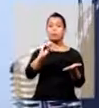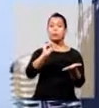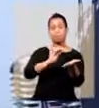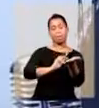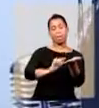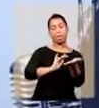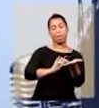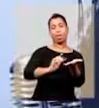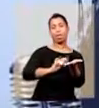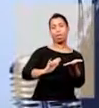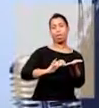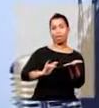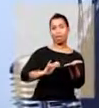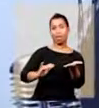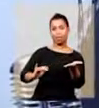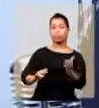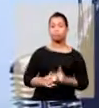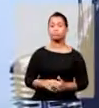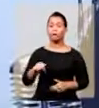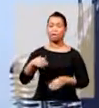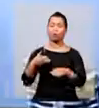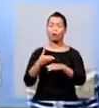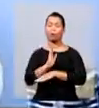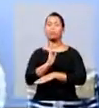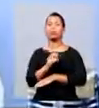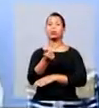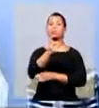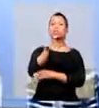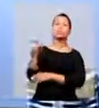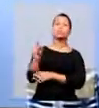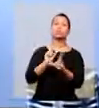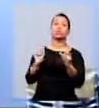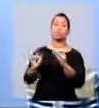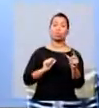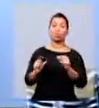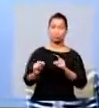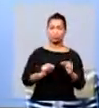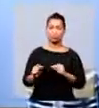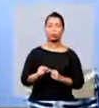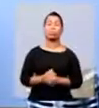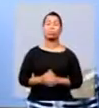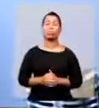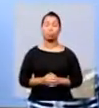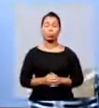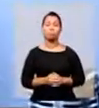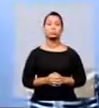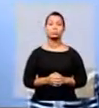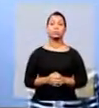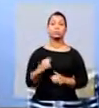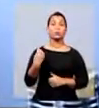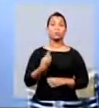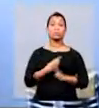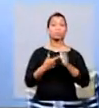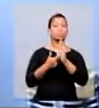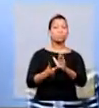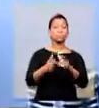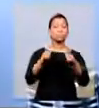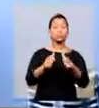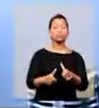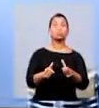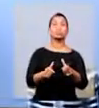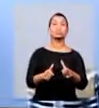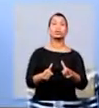o QR Code, né? E a gente colocar os estabelecimentos ser um estabelecimento totalmente,